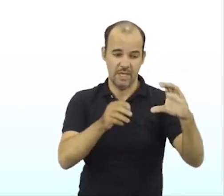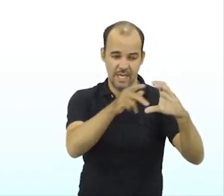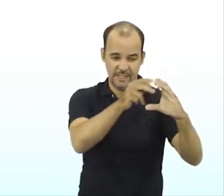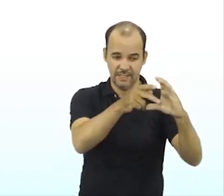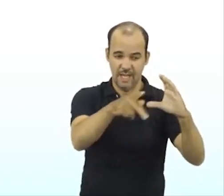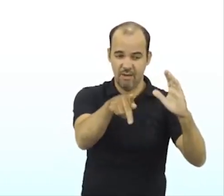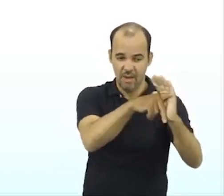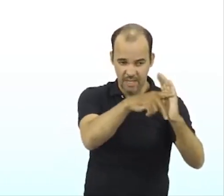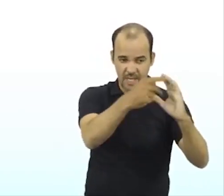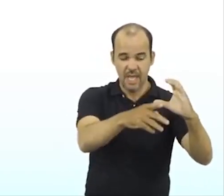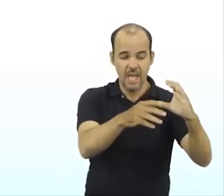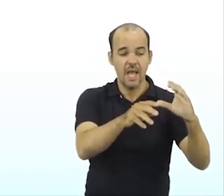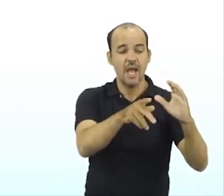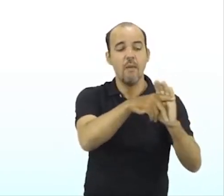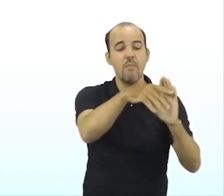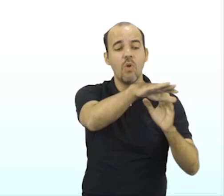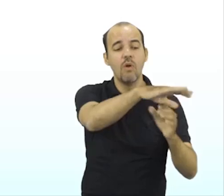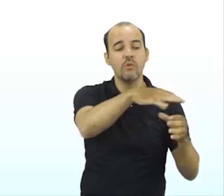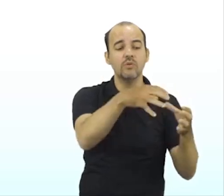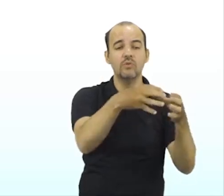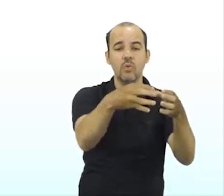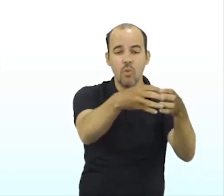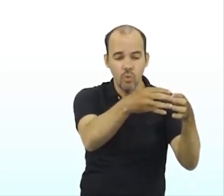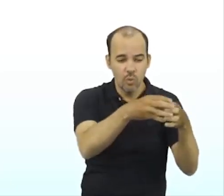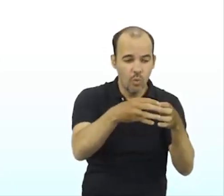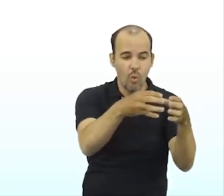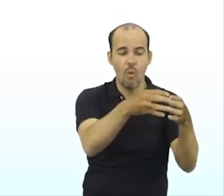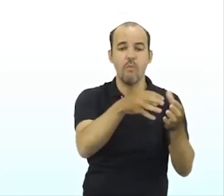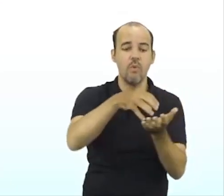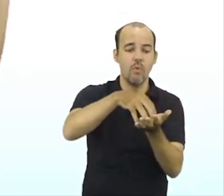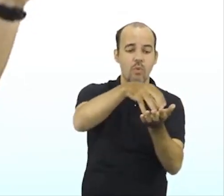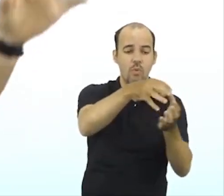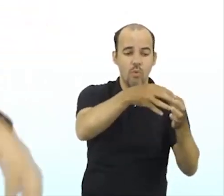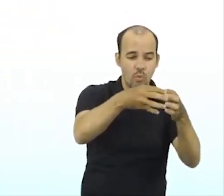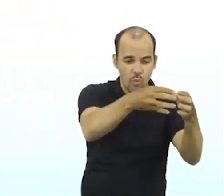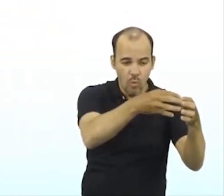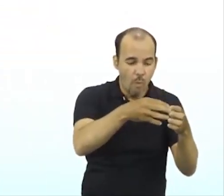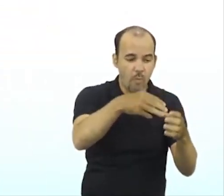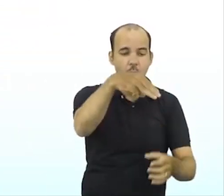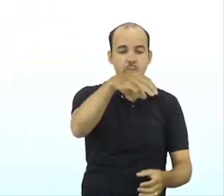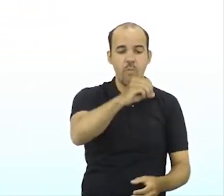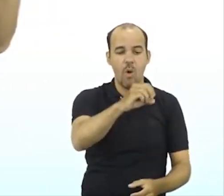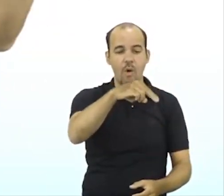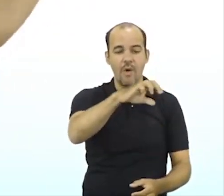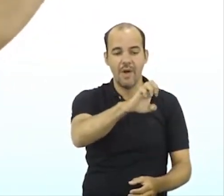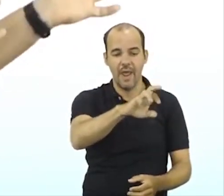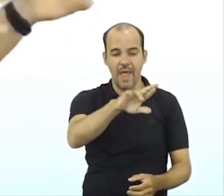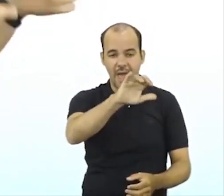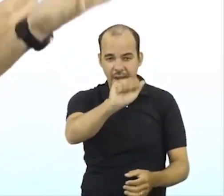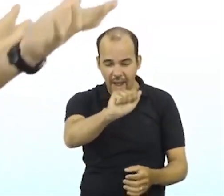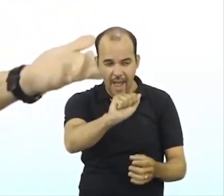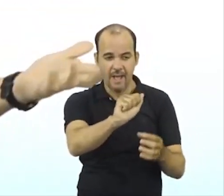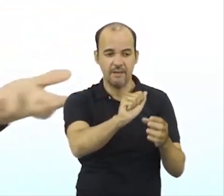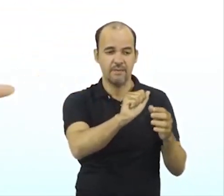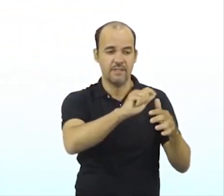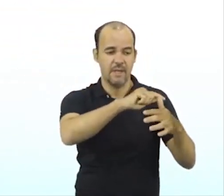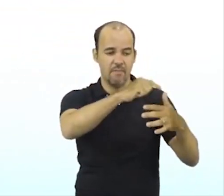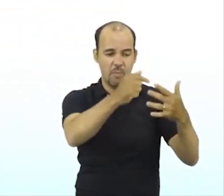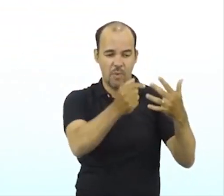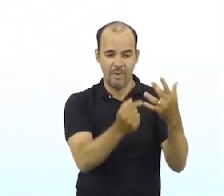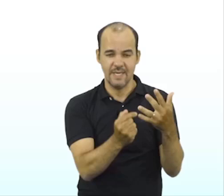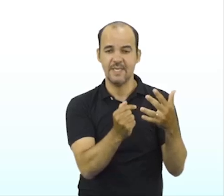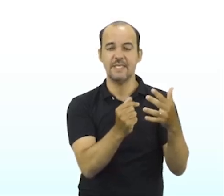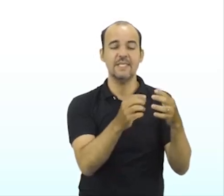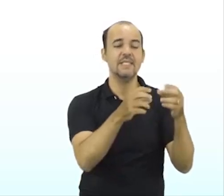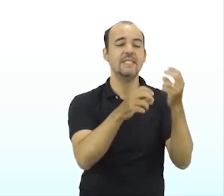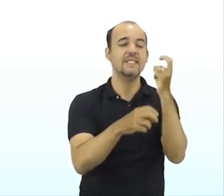célula procarionte são os seres vivos do reino Monera, ou do antigo reino Monera, porque é uma classificação